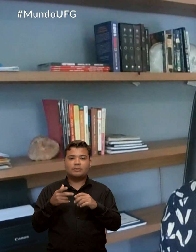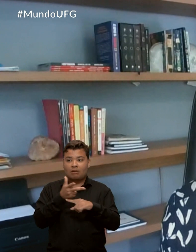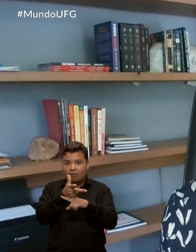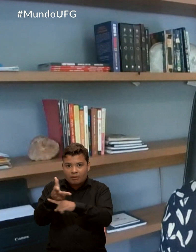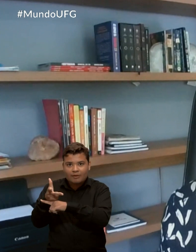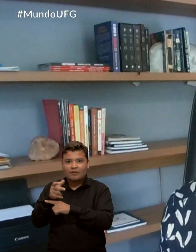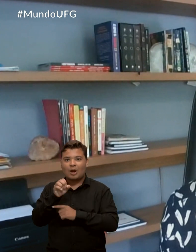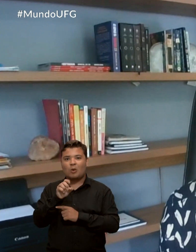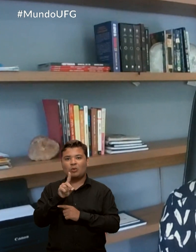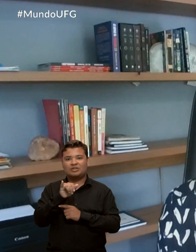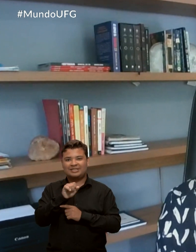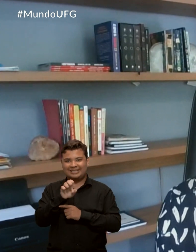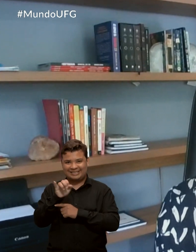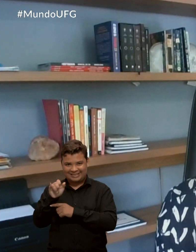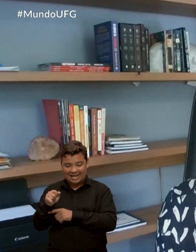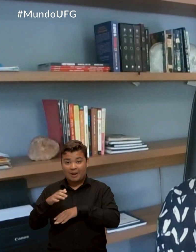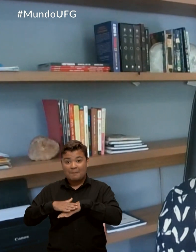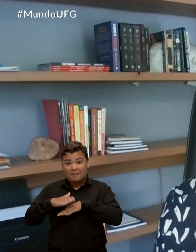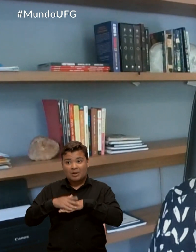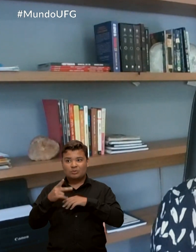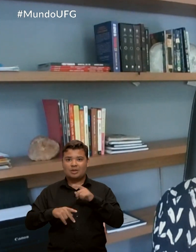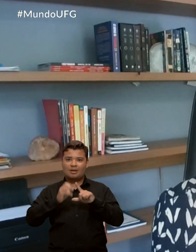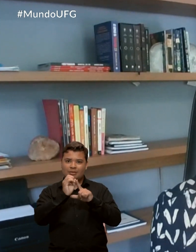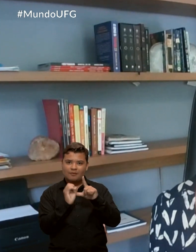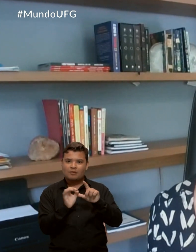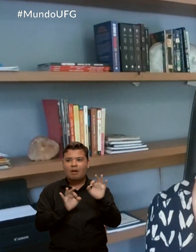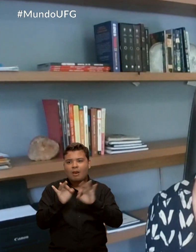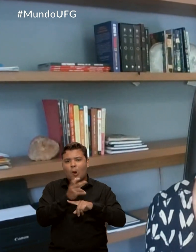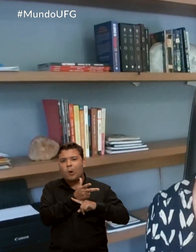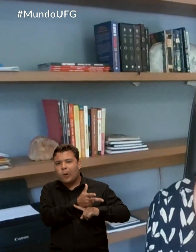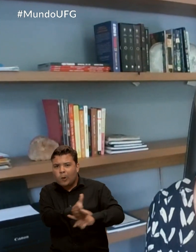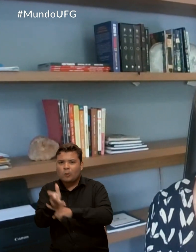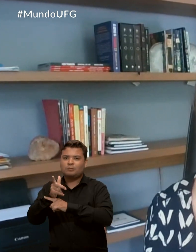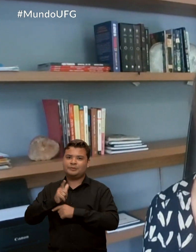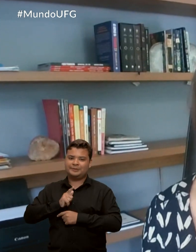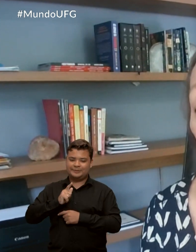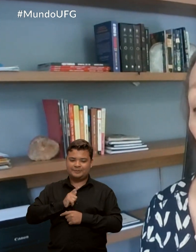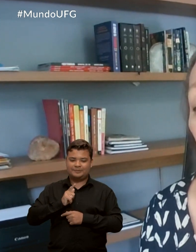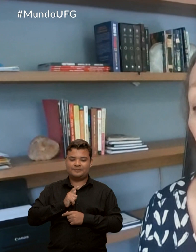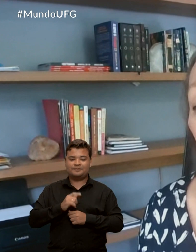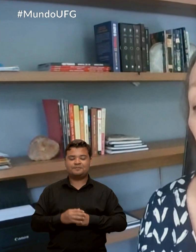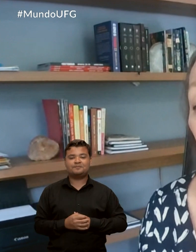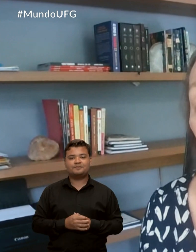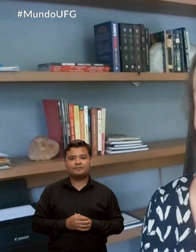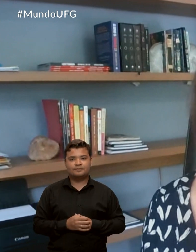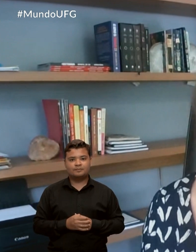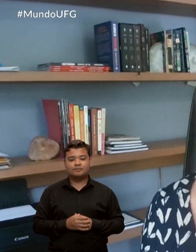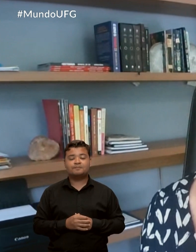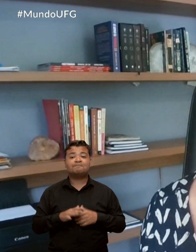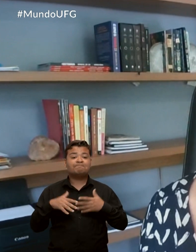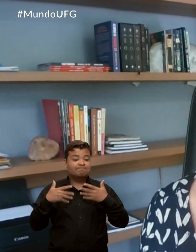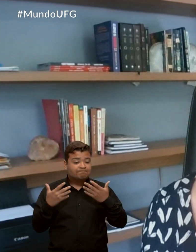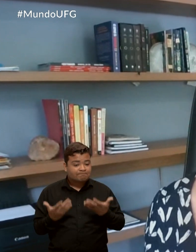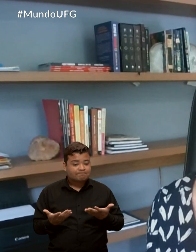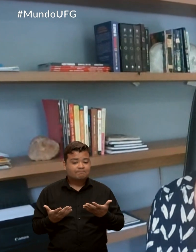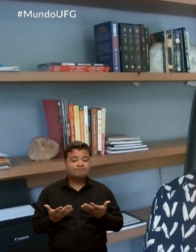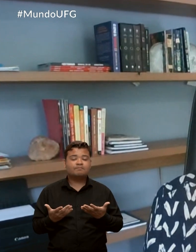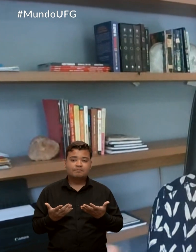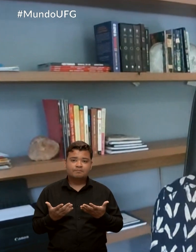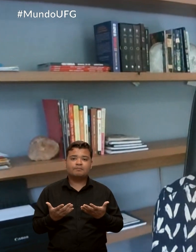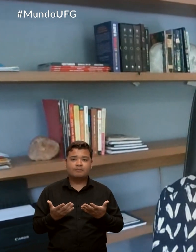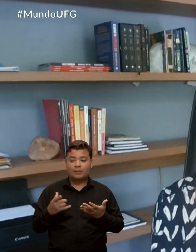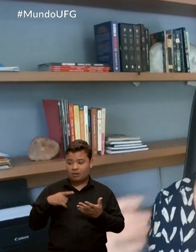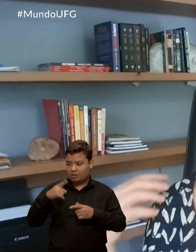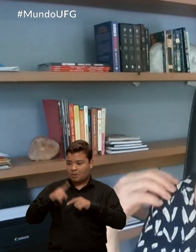TV UFG está preparando, não é? Creio que para o próximo ano. Então, com